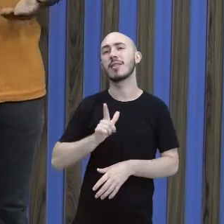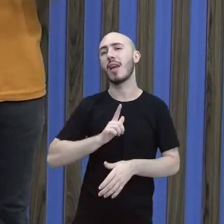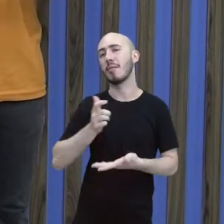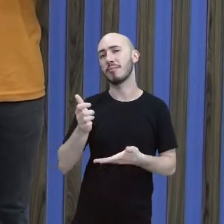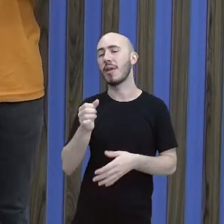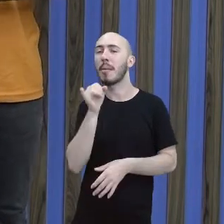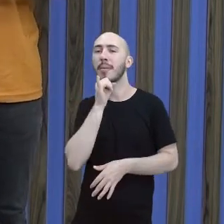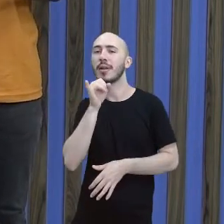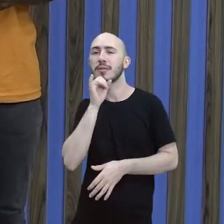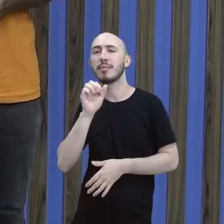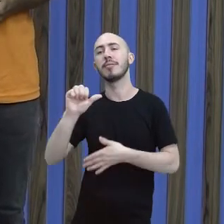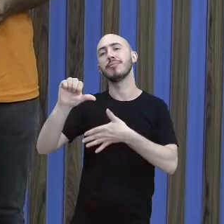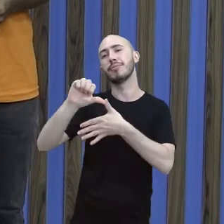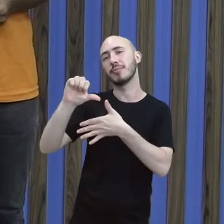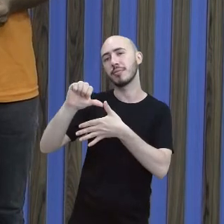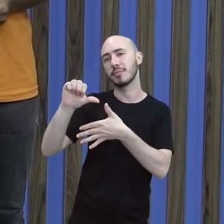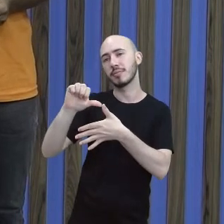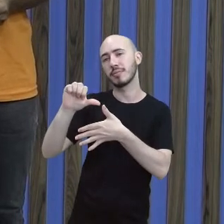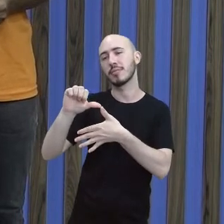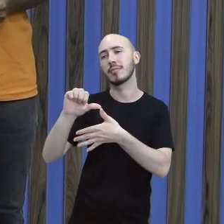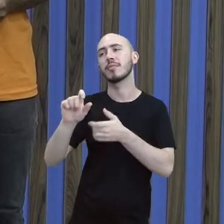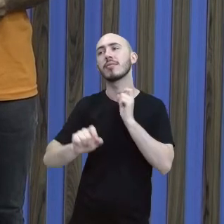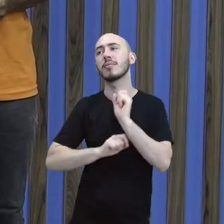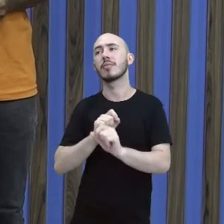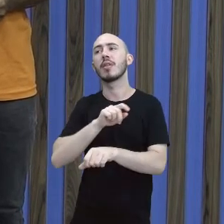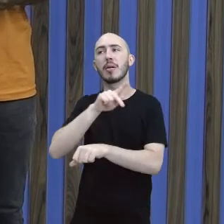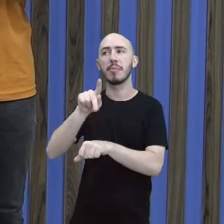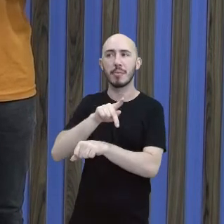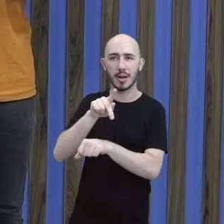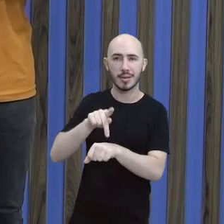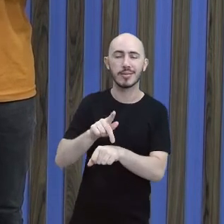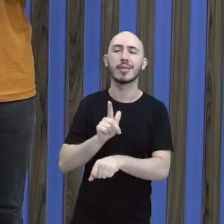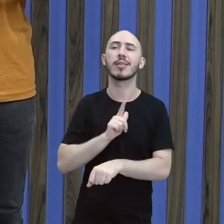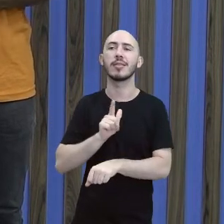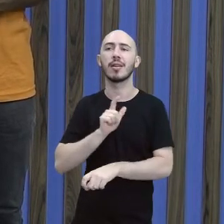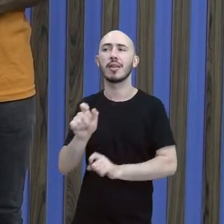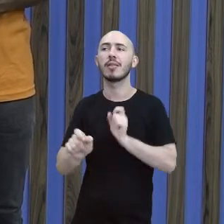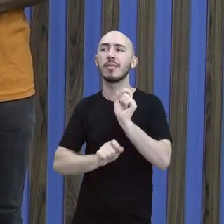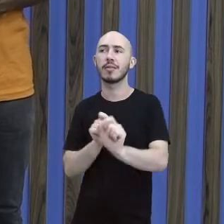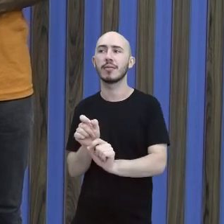Sul, nos países, ou nos territórios que estão dentro